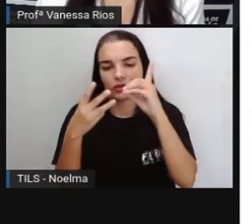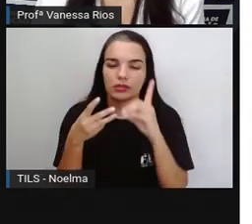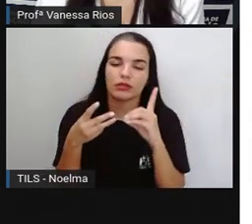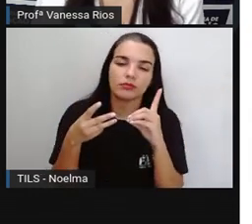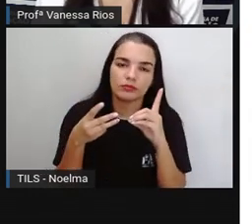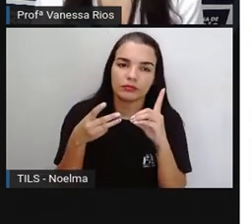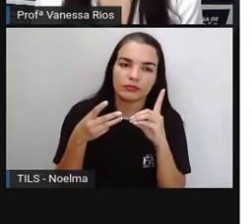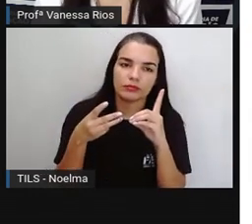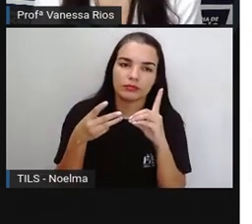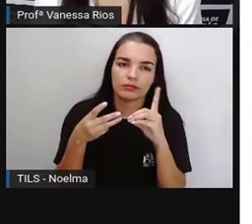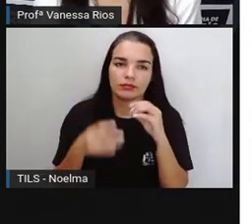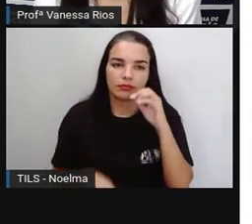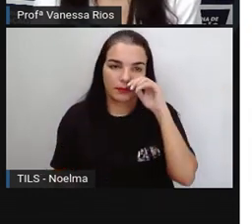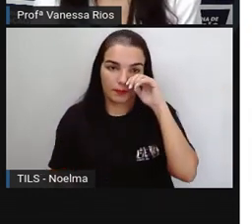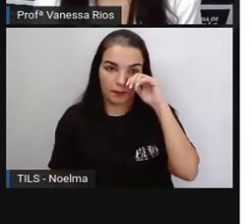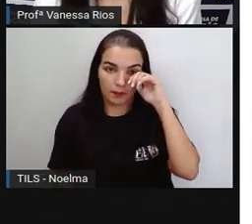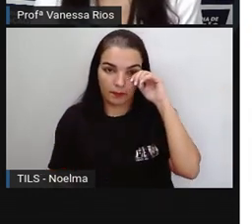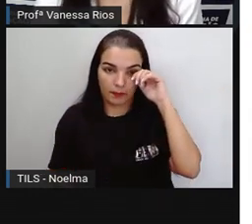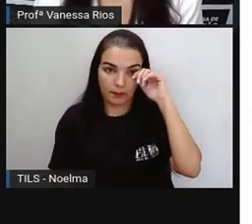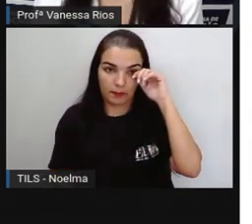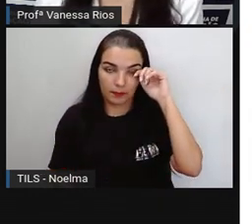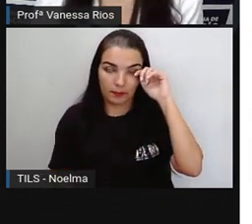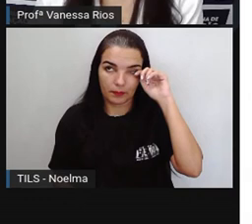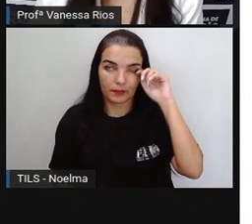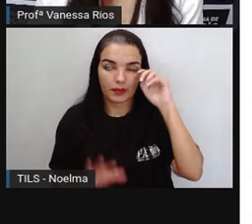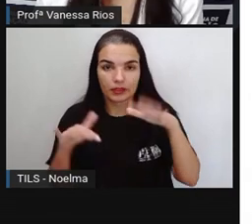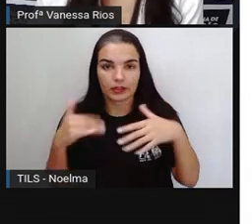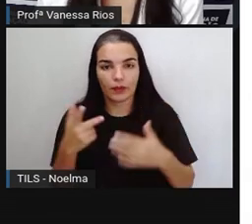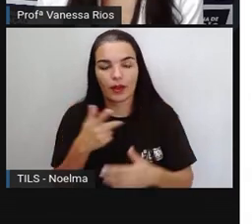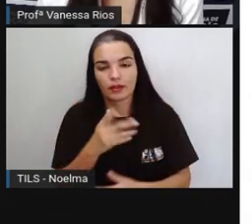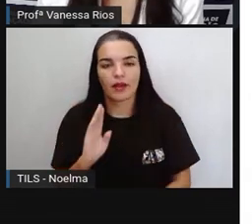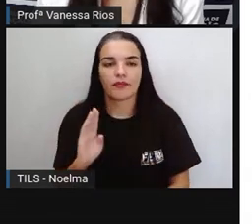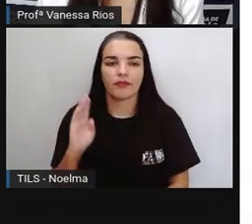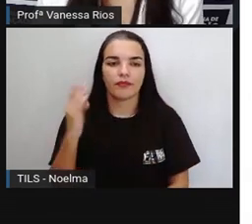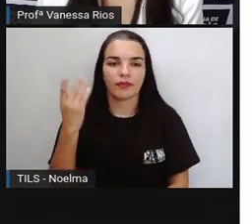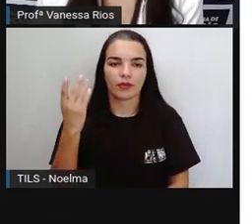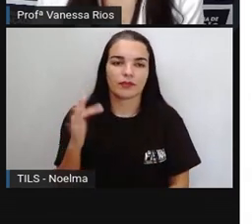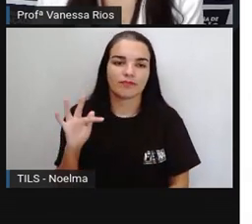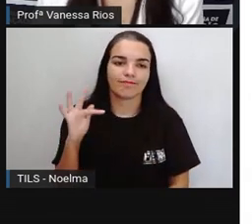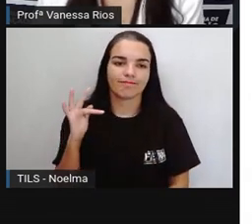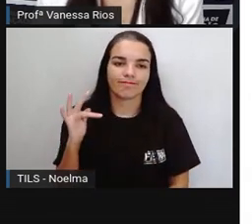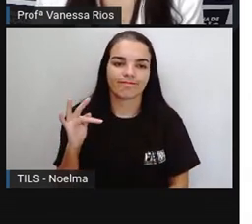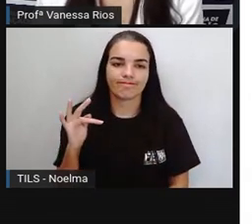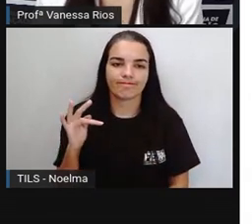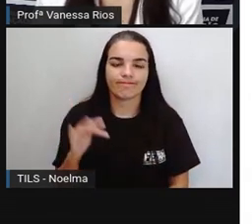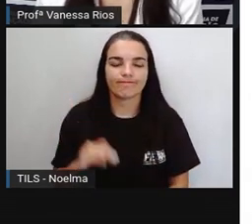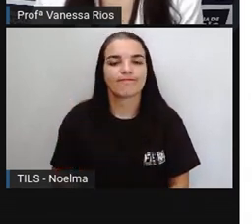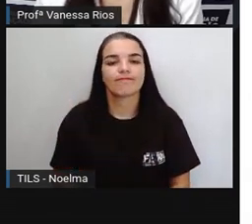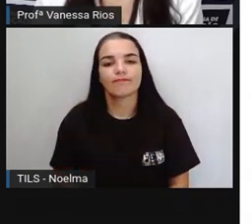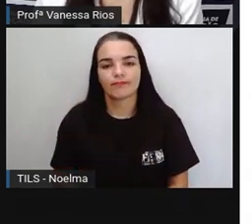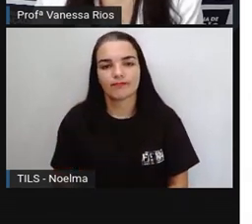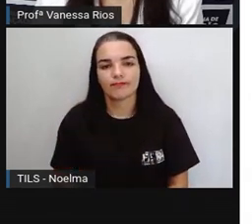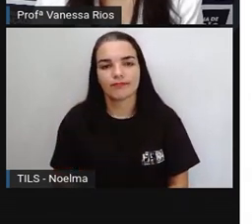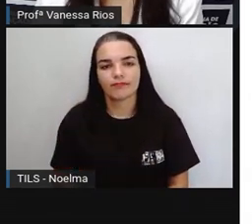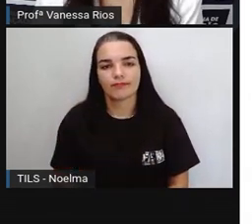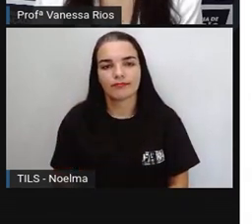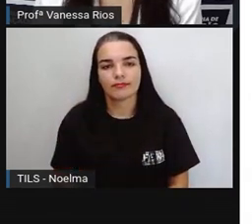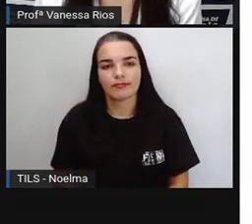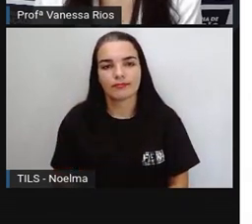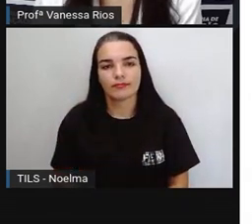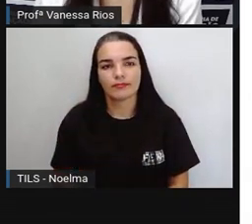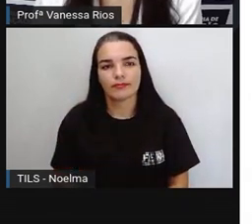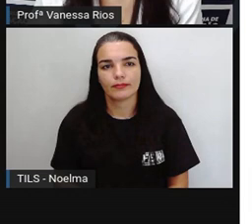uma figura espacial. Então, nesse caso, a afirmativa número 3 é uma afirmativa